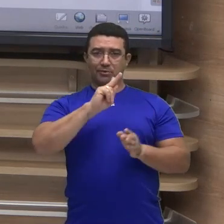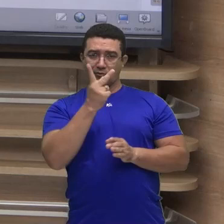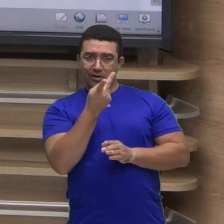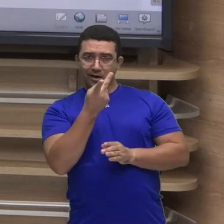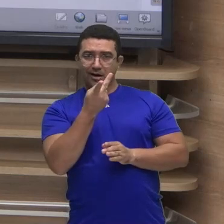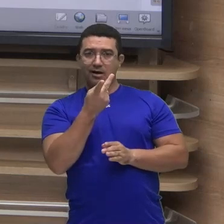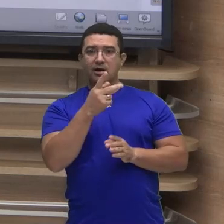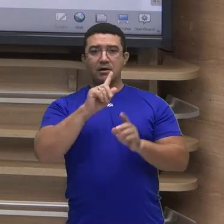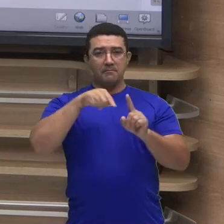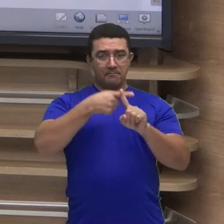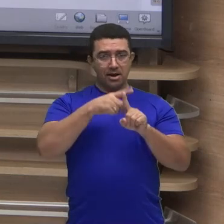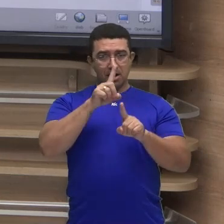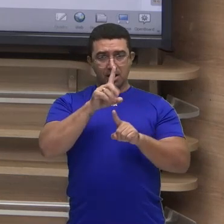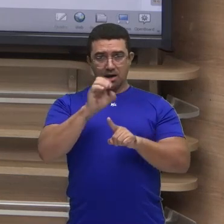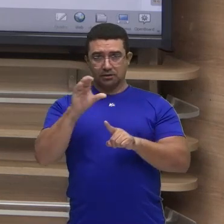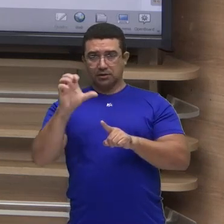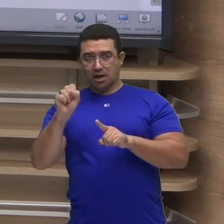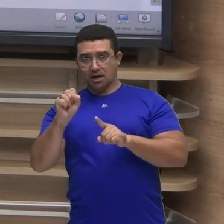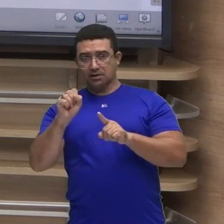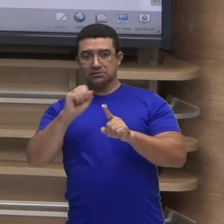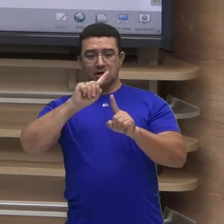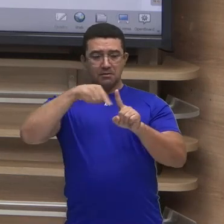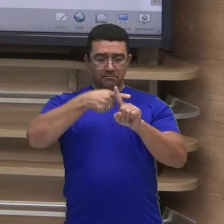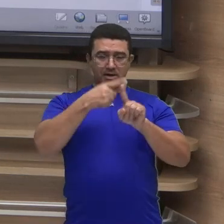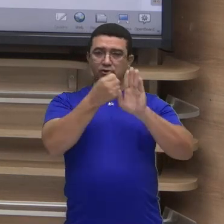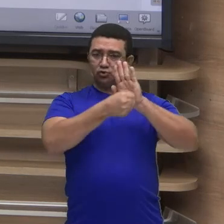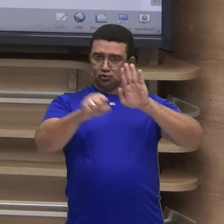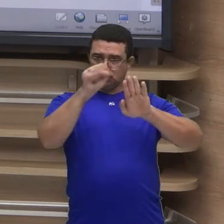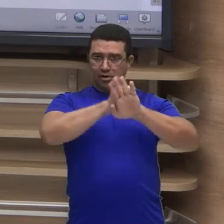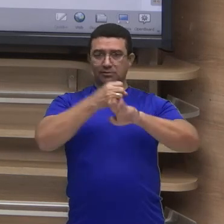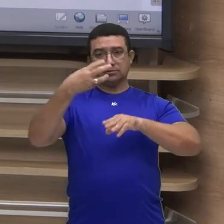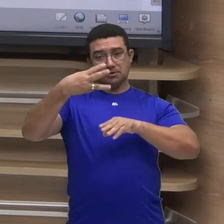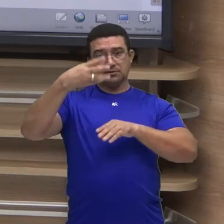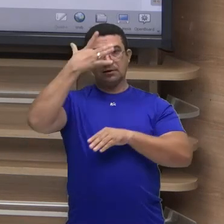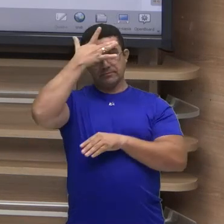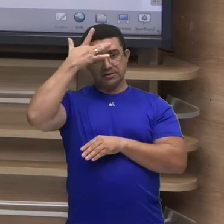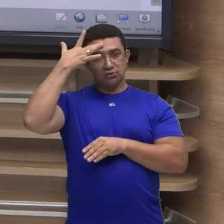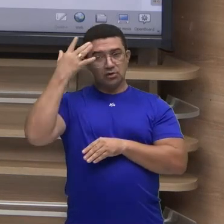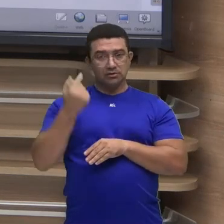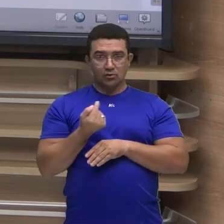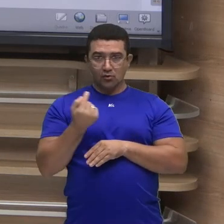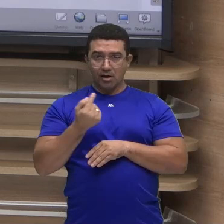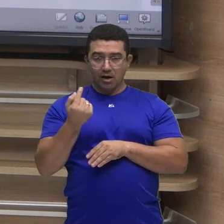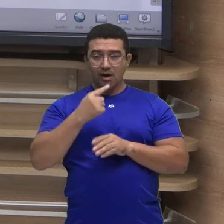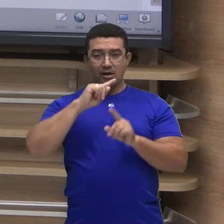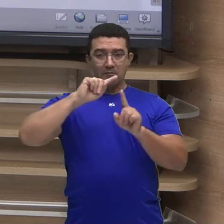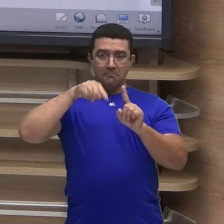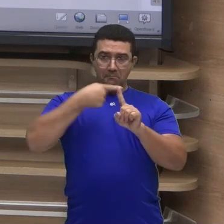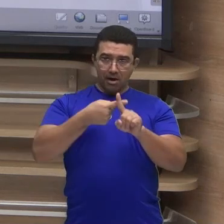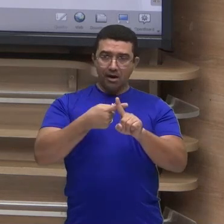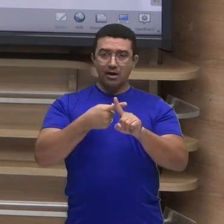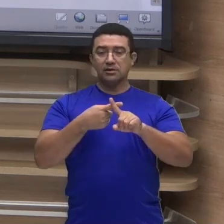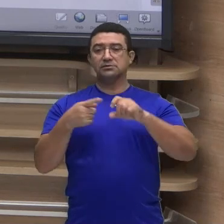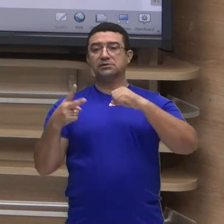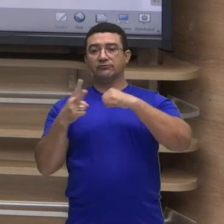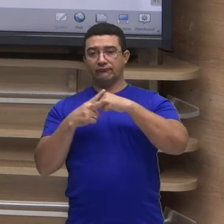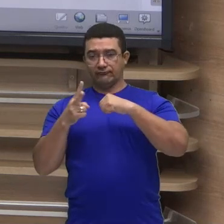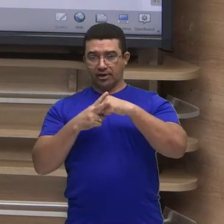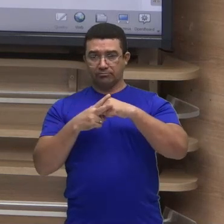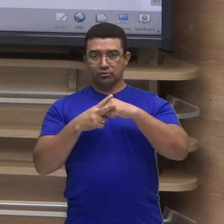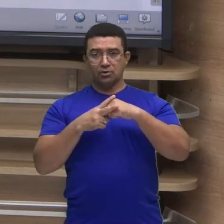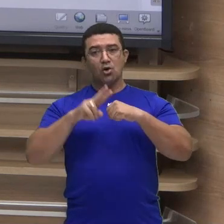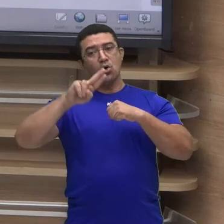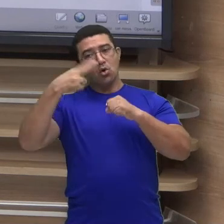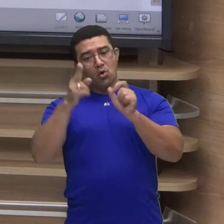word, acompanhado do das, o sujeito tem que ser da terceira pessoa, não tem erro, certo? E o verb, e dependendo da sua pergunta, tem um